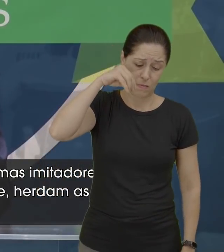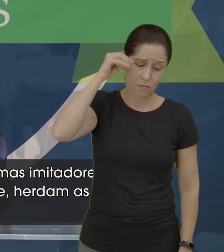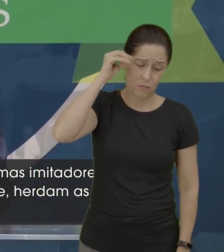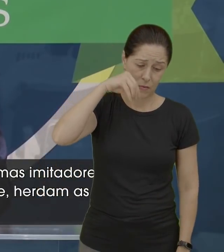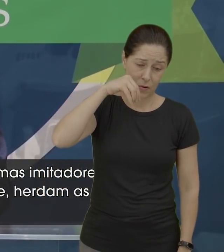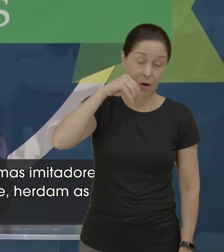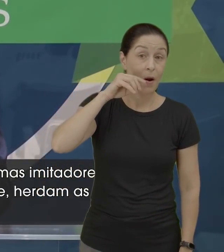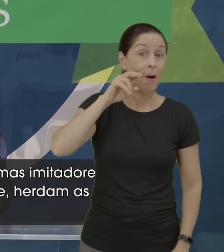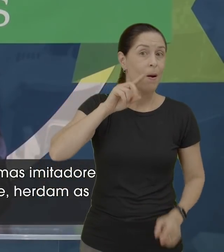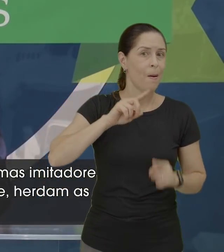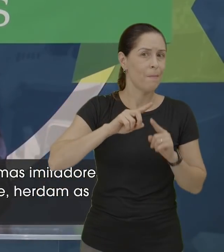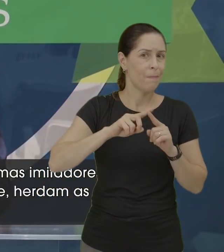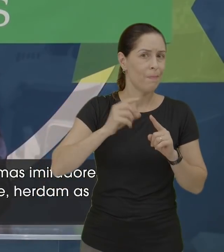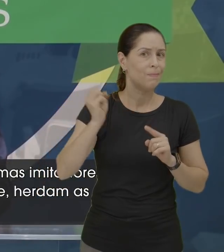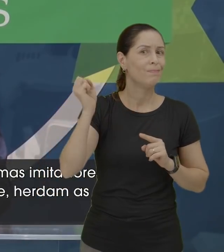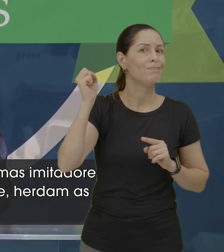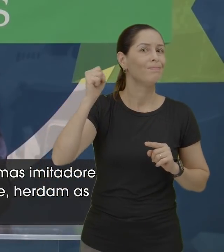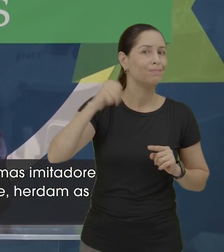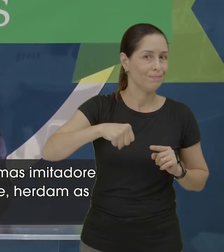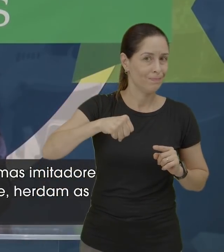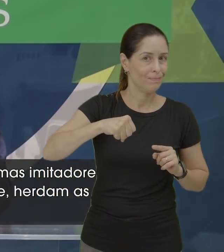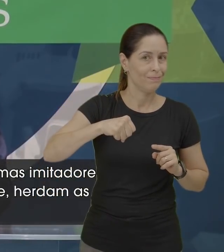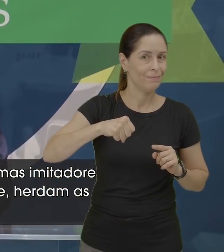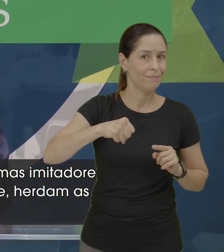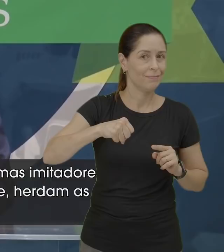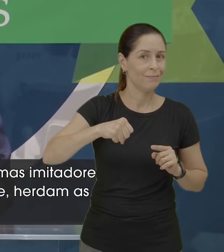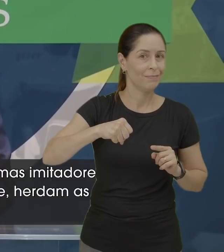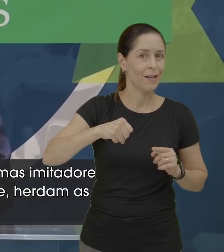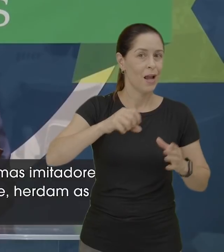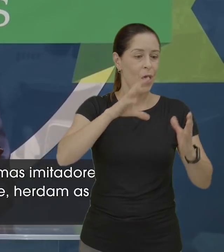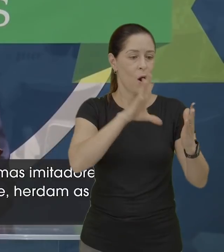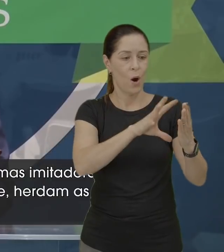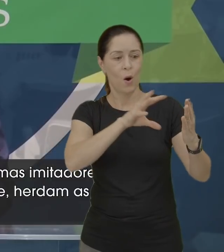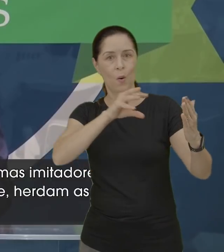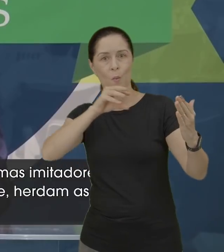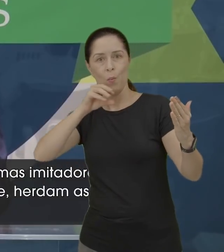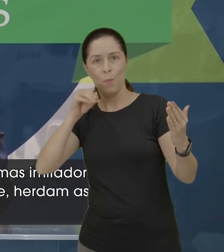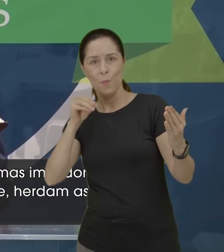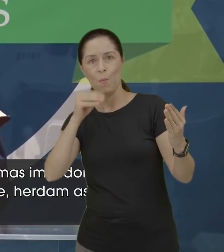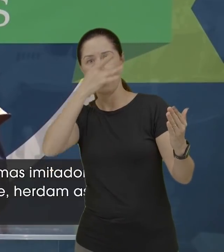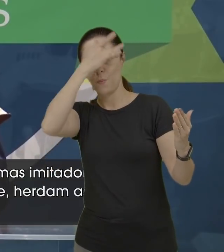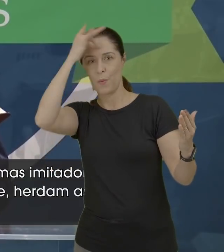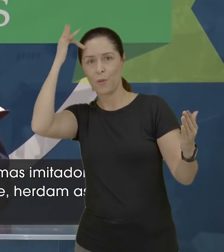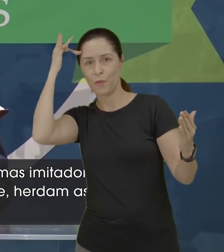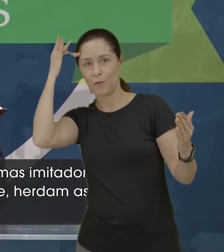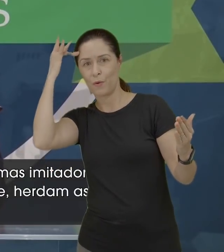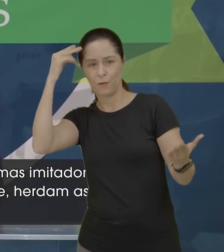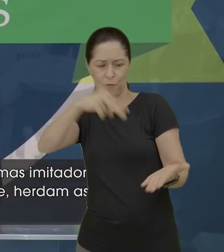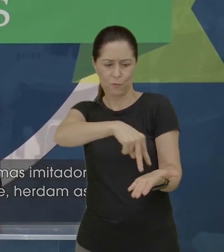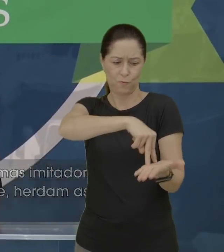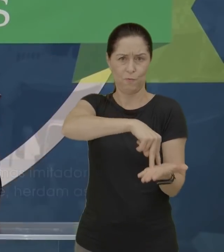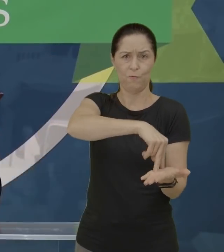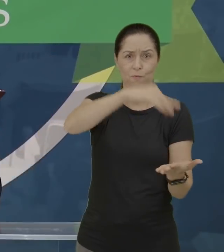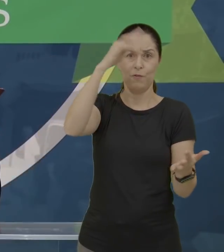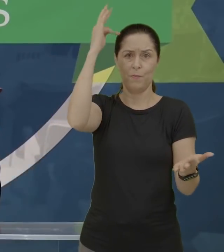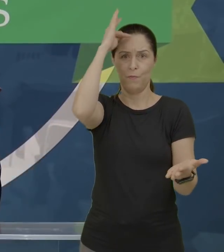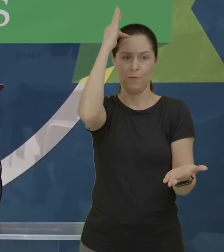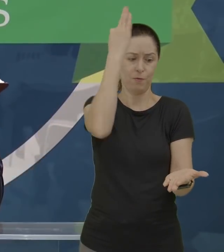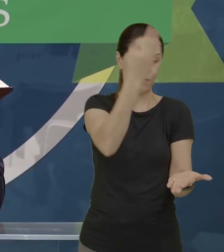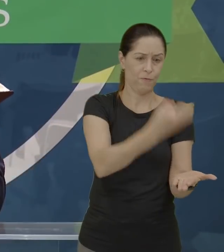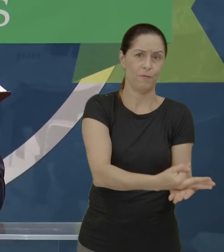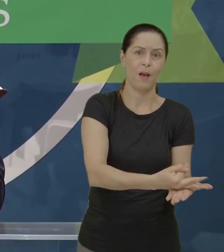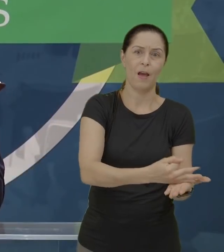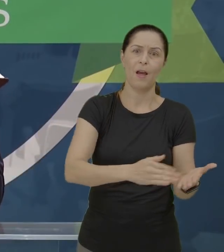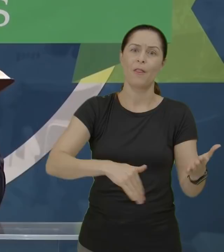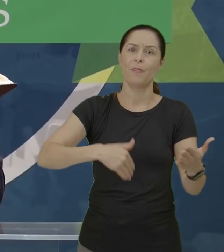que pela fé e pela longanimidade herdam as promessas. Veja bem que o autor aos Hebreus